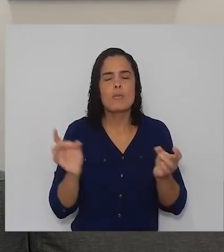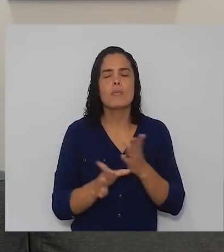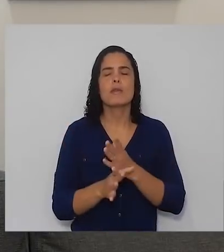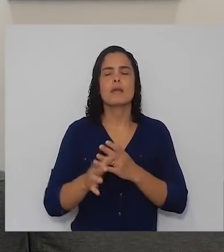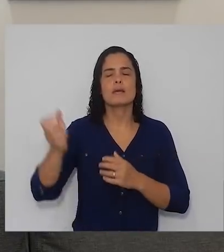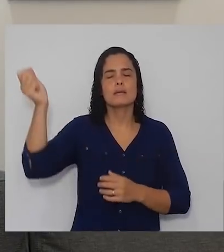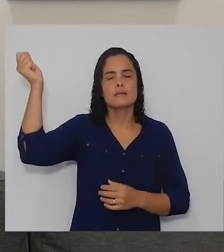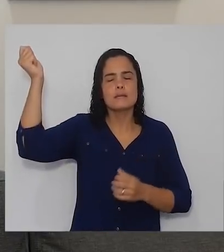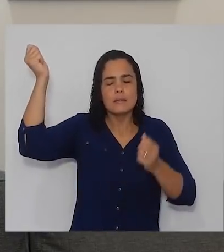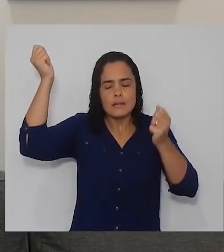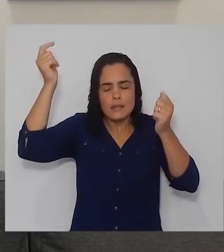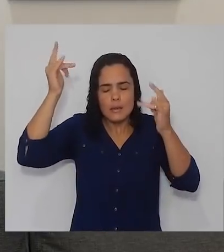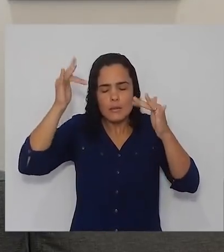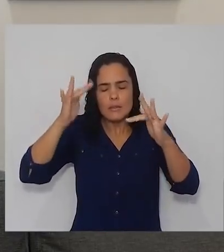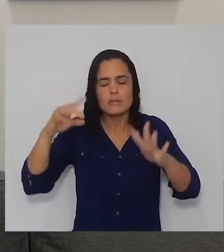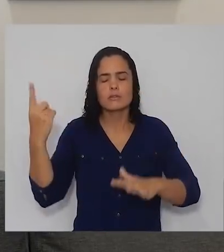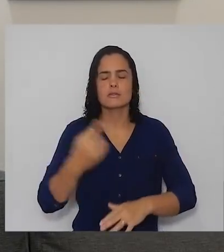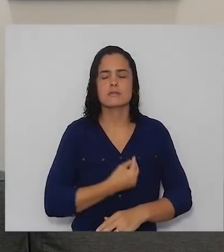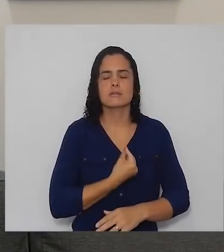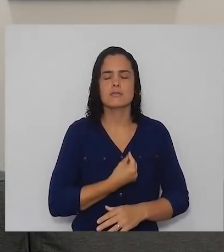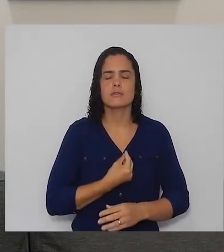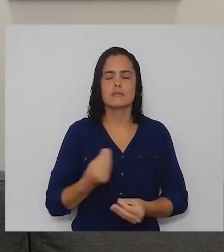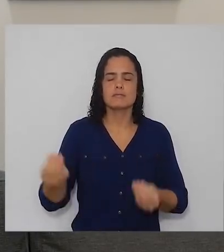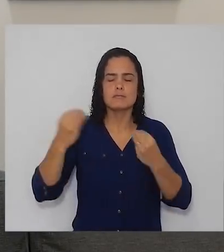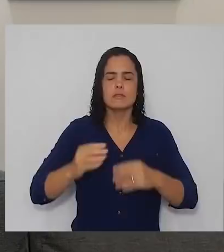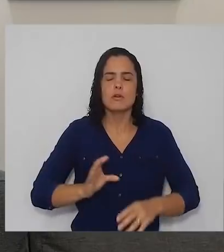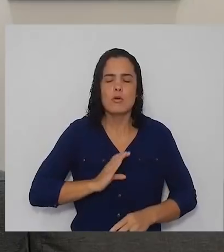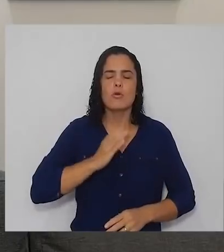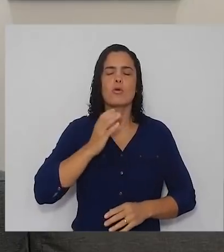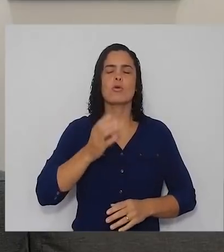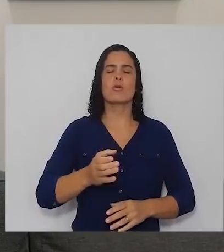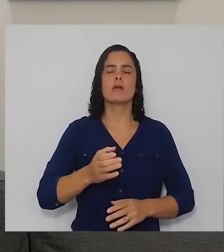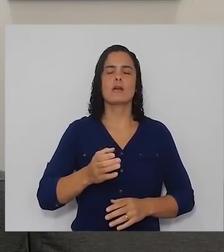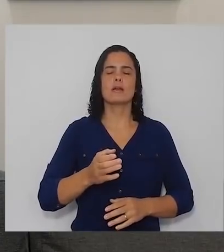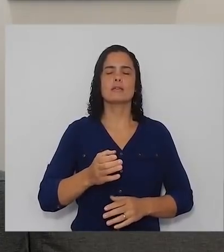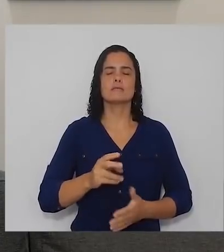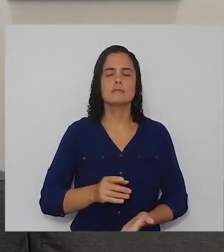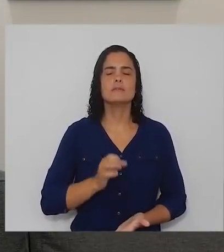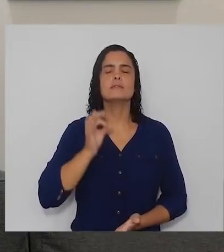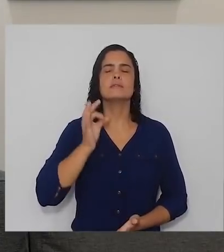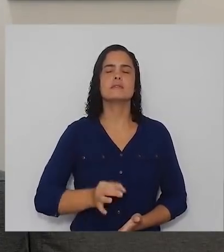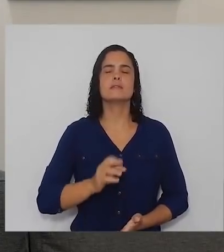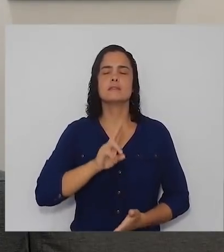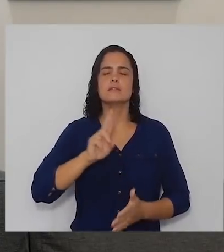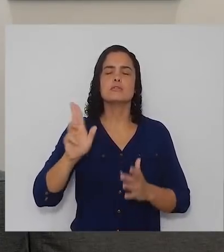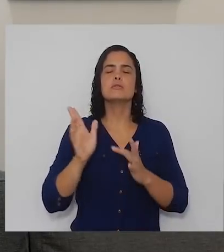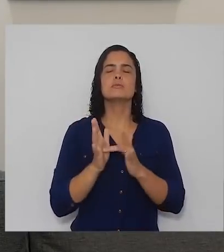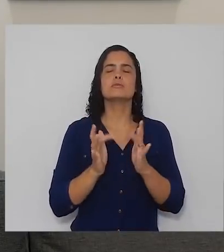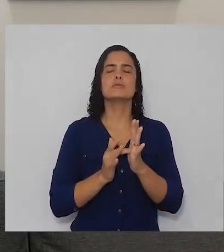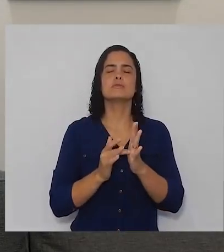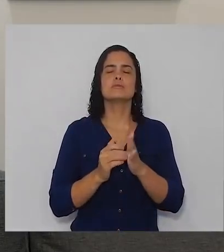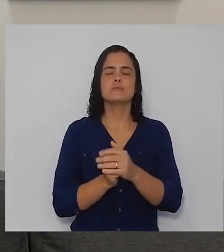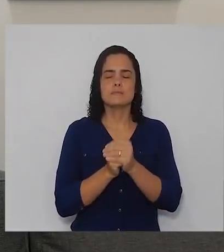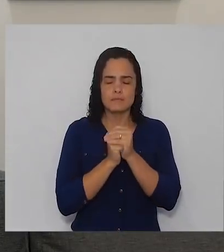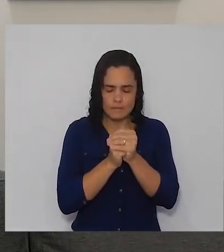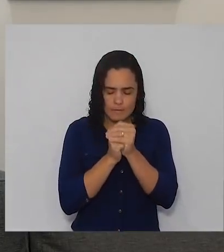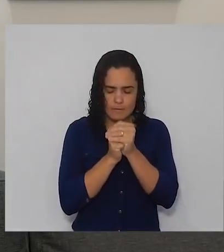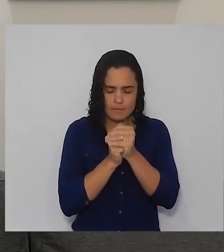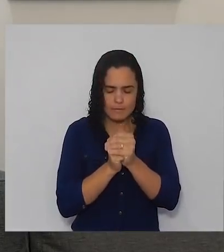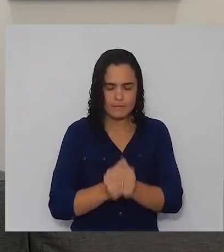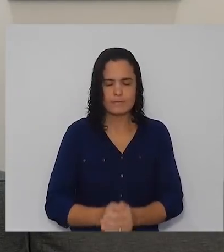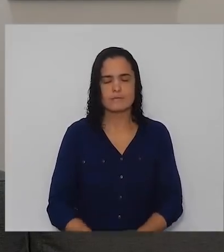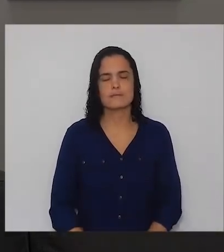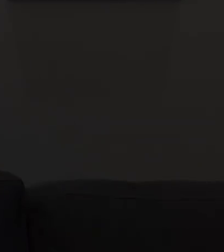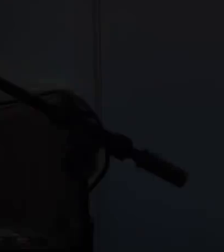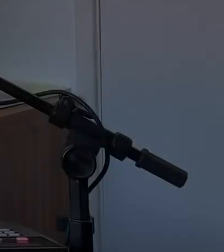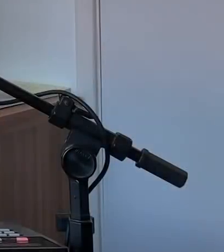interior com este poder que vem de ti, que nos encoraja e nos traz convicções. Em nome de Jesus.